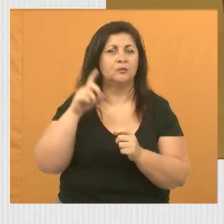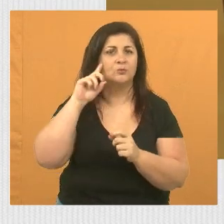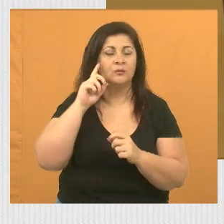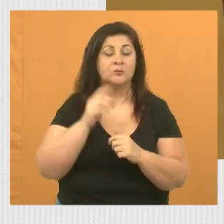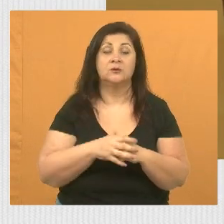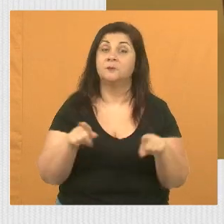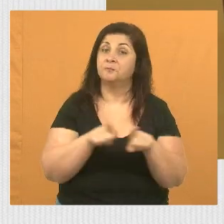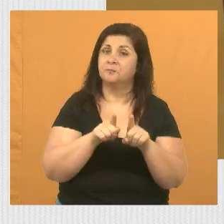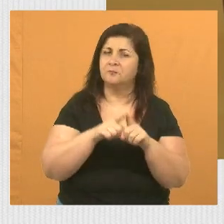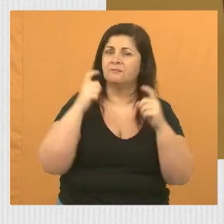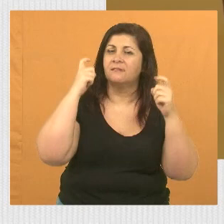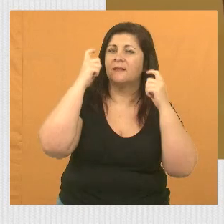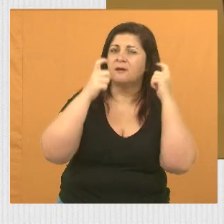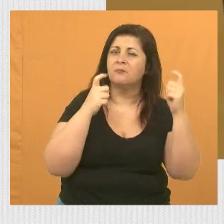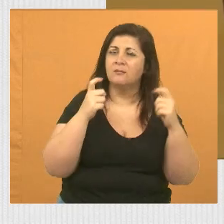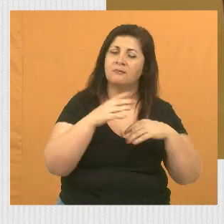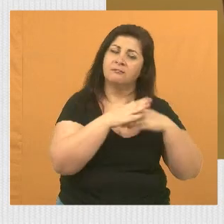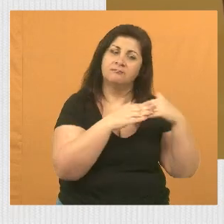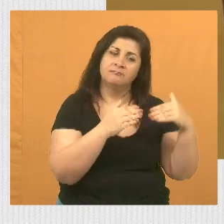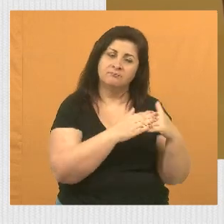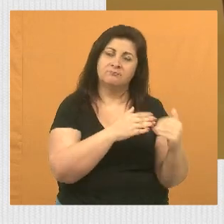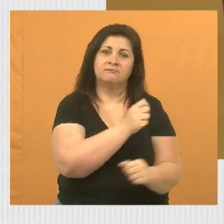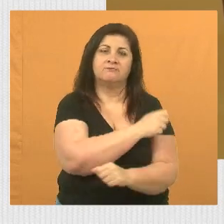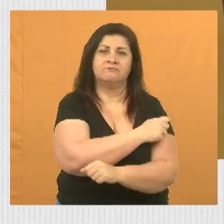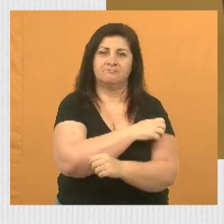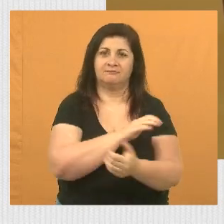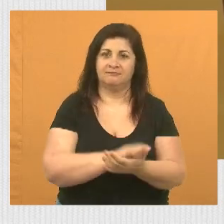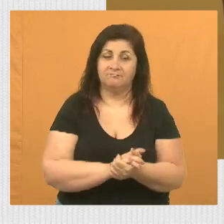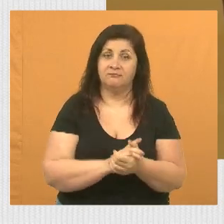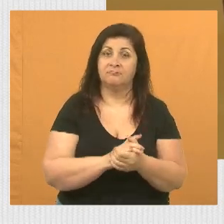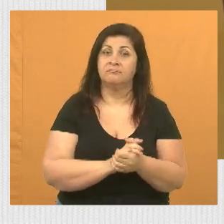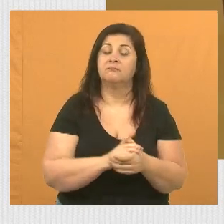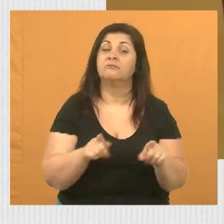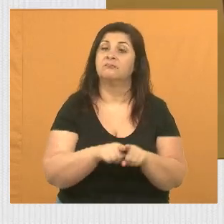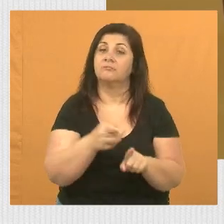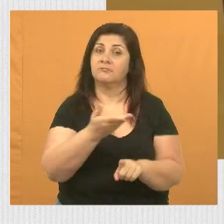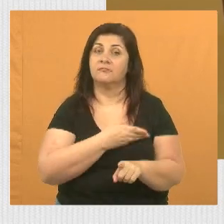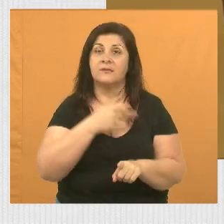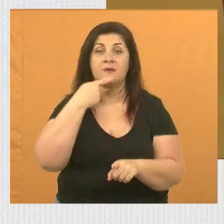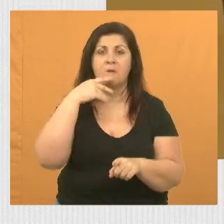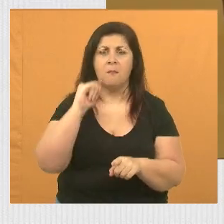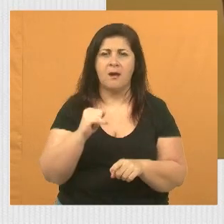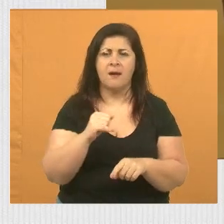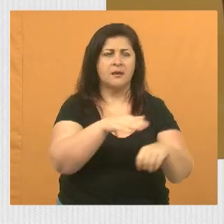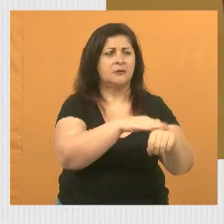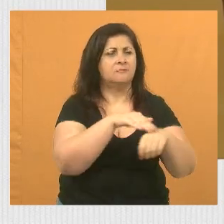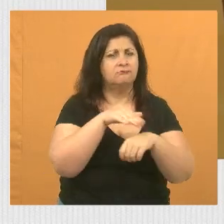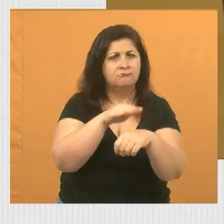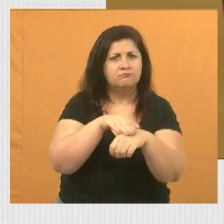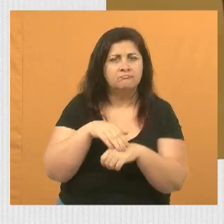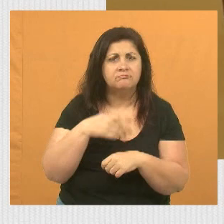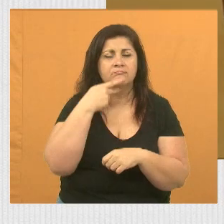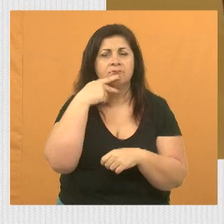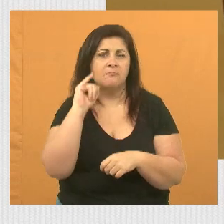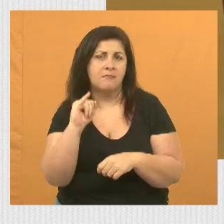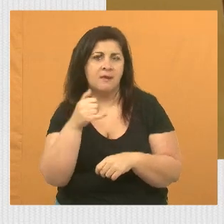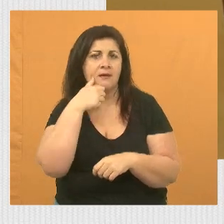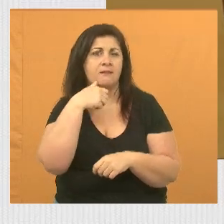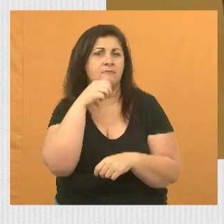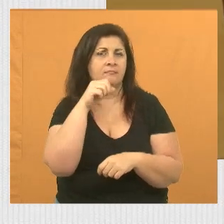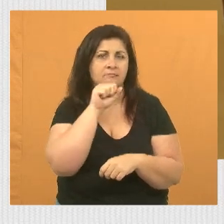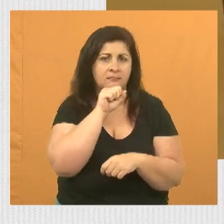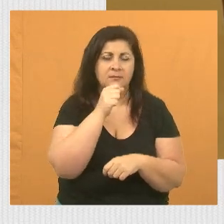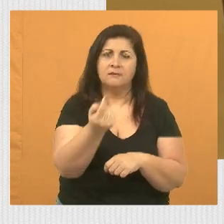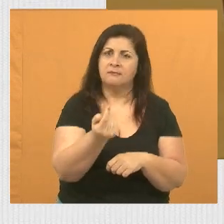é preocupada, ela é carinhosa com seus alunos, ela é parceira dos pais, ela traz os pais, ela chama os pais